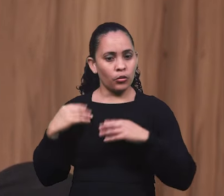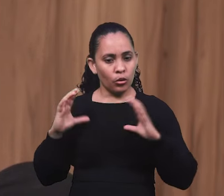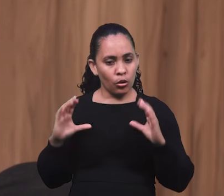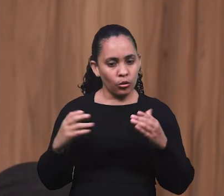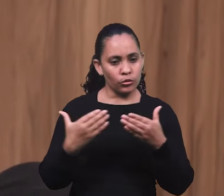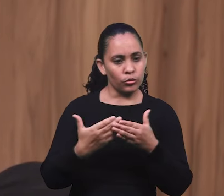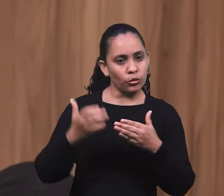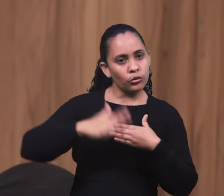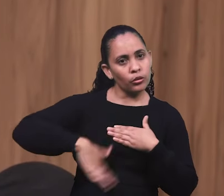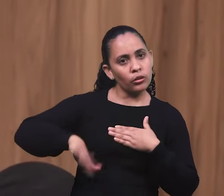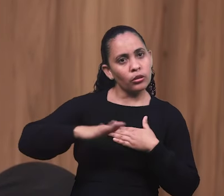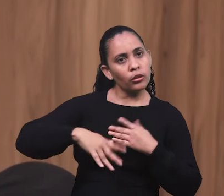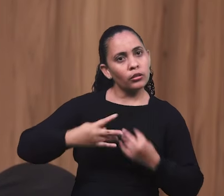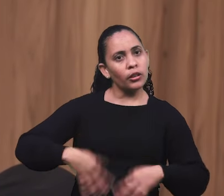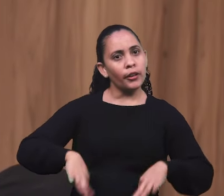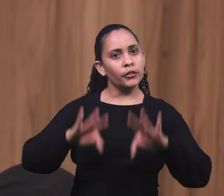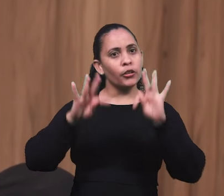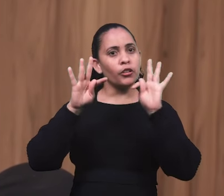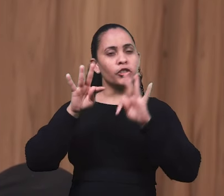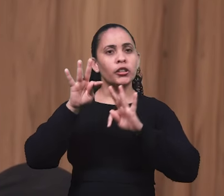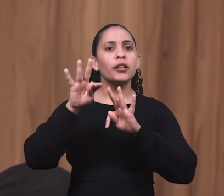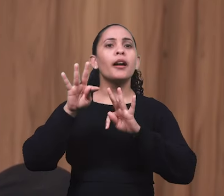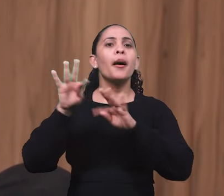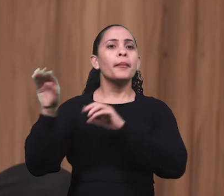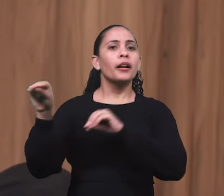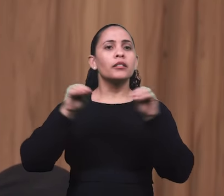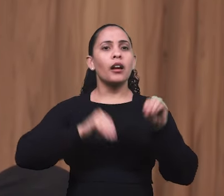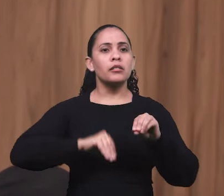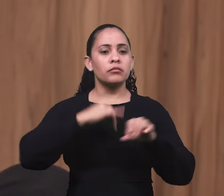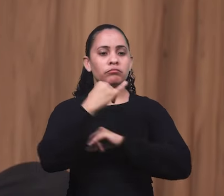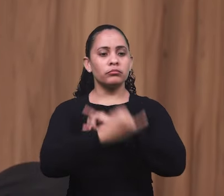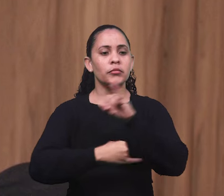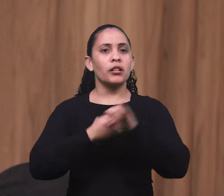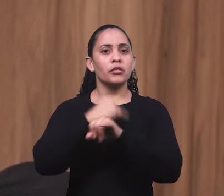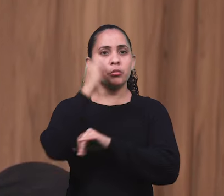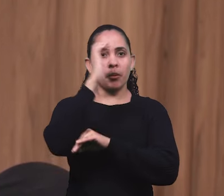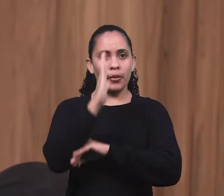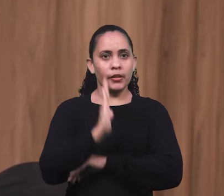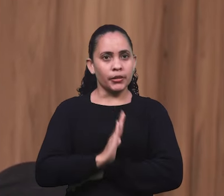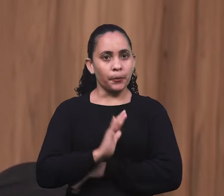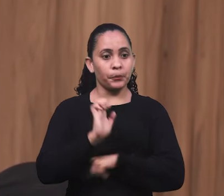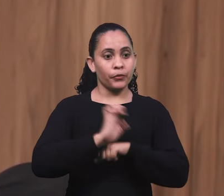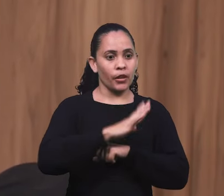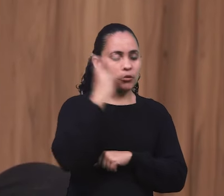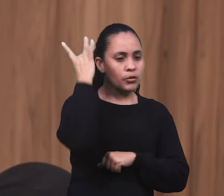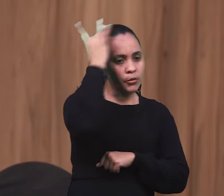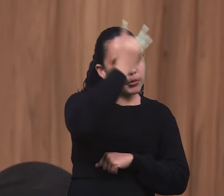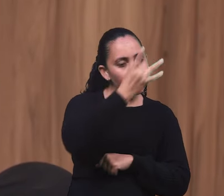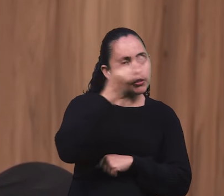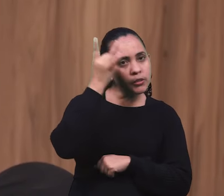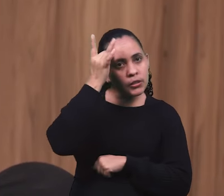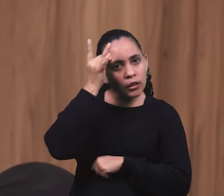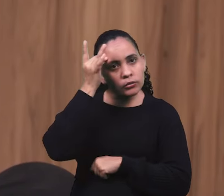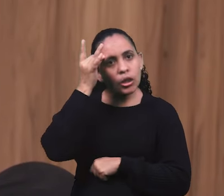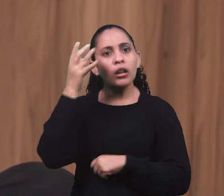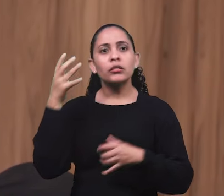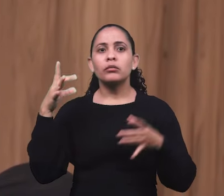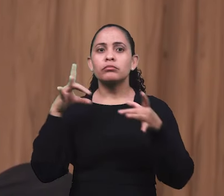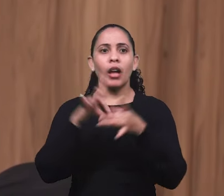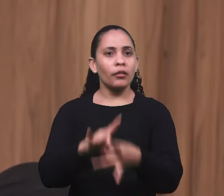com uma área de inovação que eu estava trazendo a internet para o Brasil, né? E o Espírito Santo estava fora do backbone. Então eu fiz parte do conselho